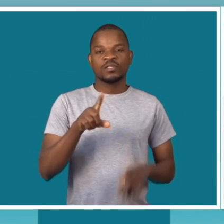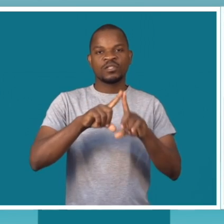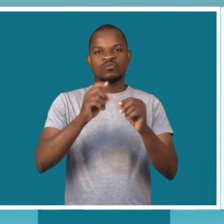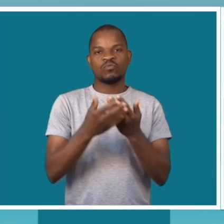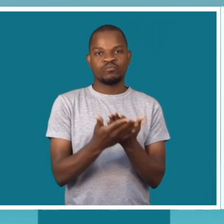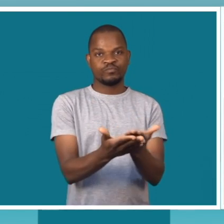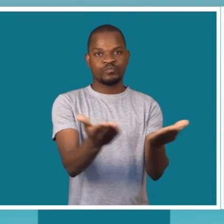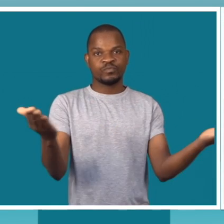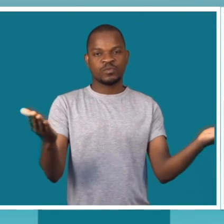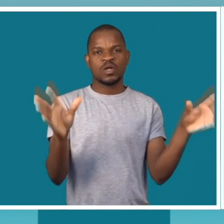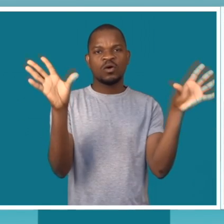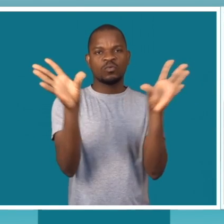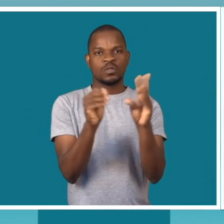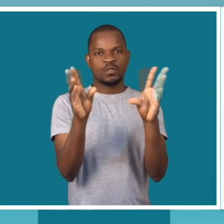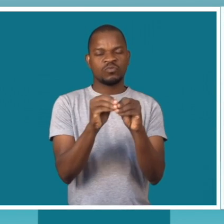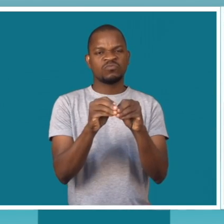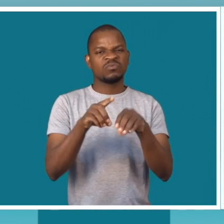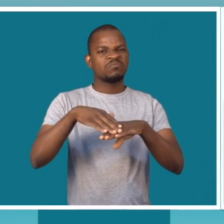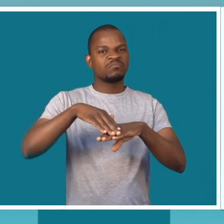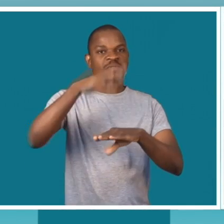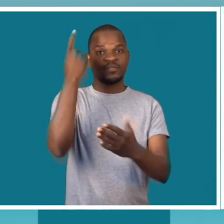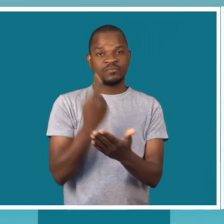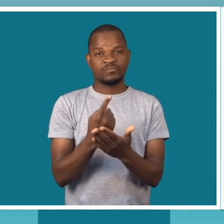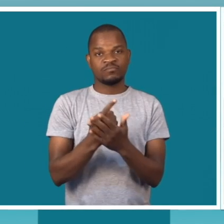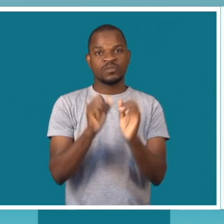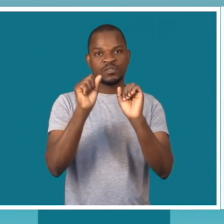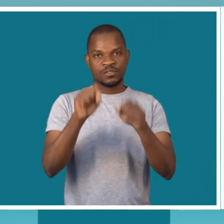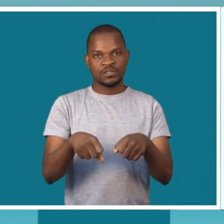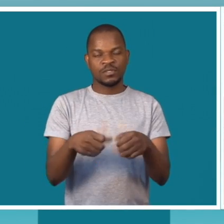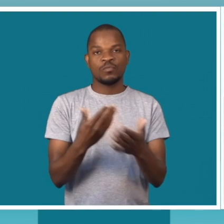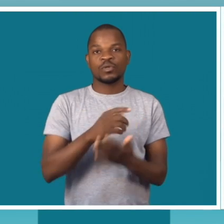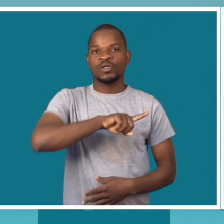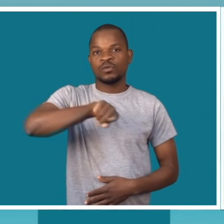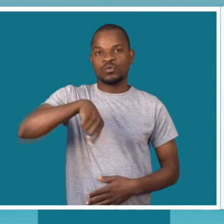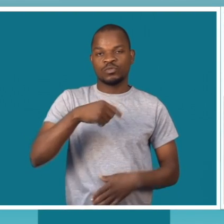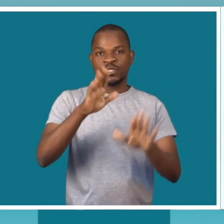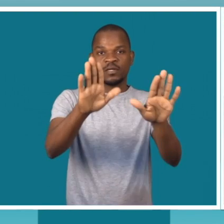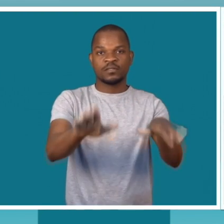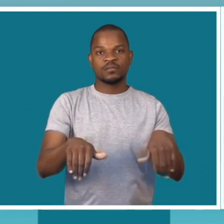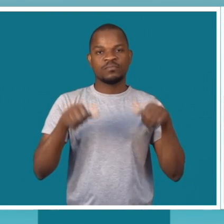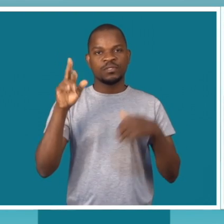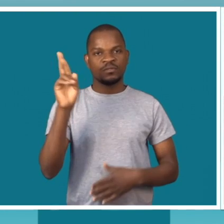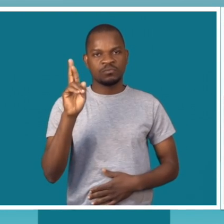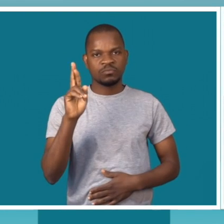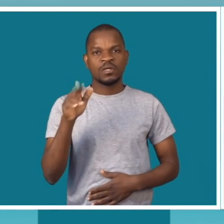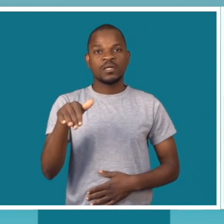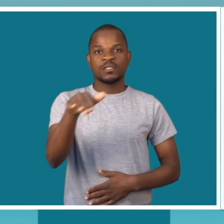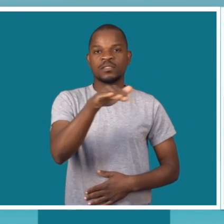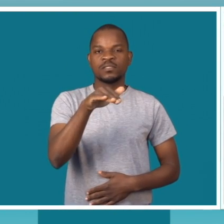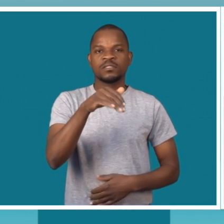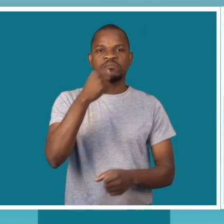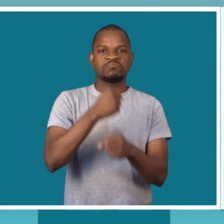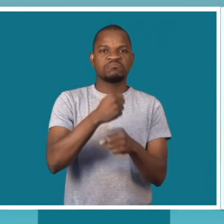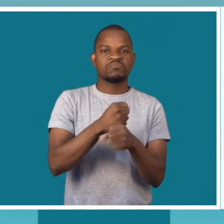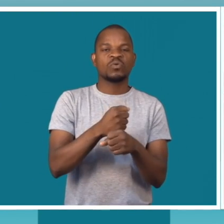muito importante, porque nós, como Assembleia, que trabalhamos na área da HIV e